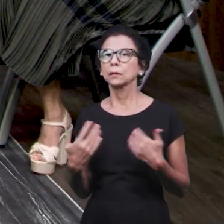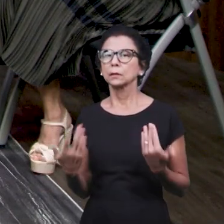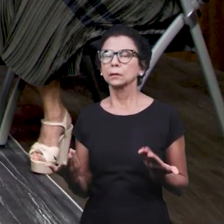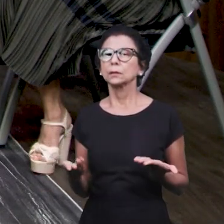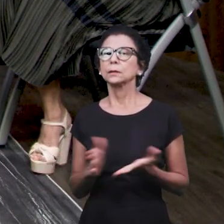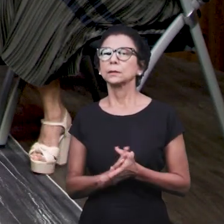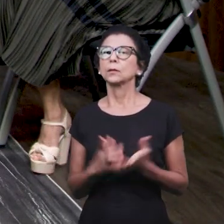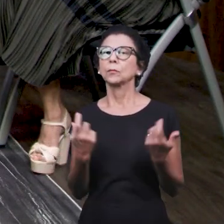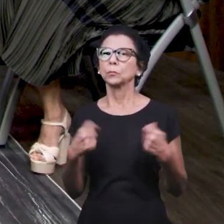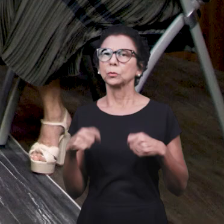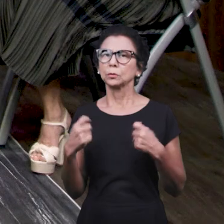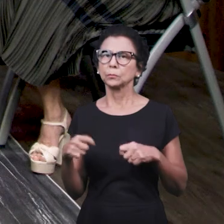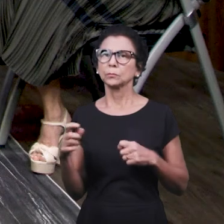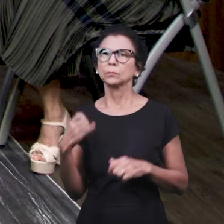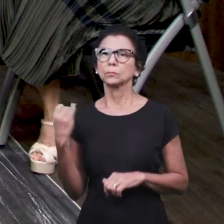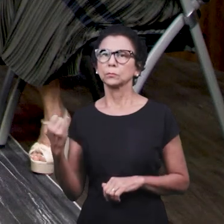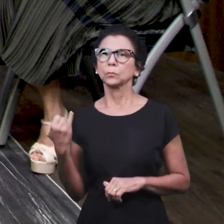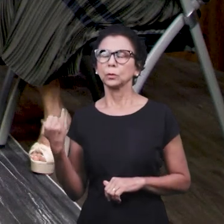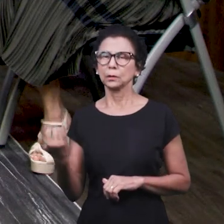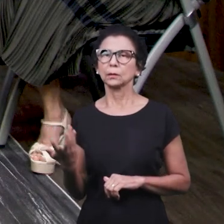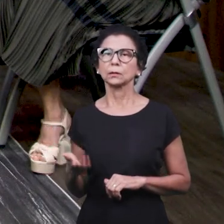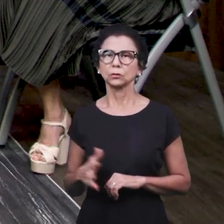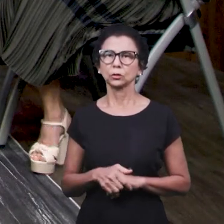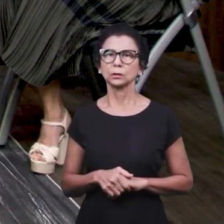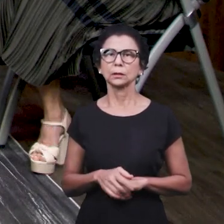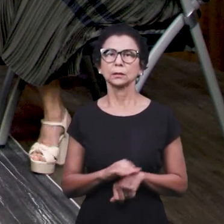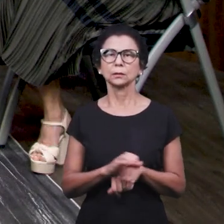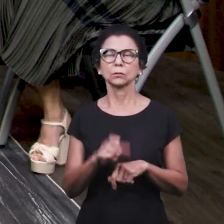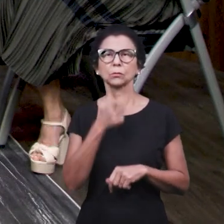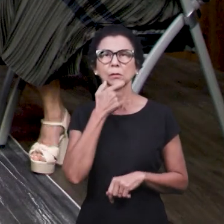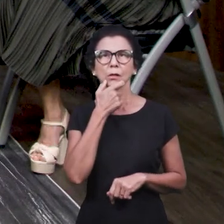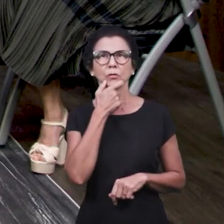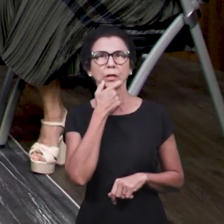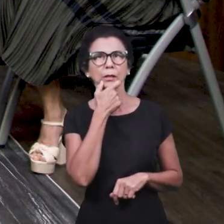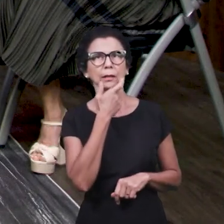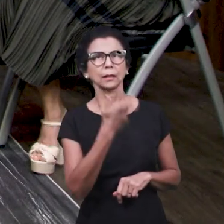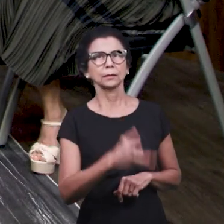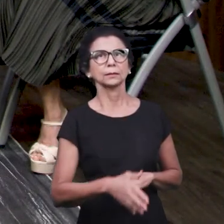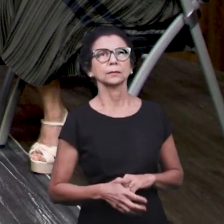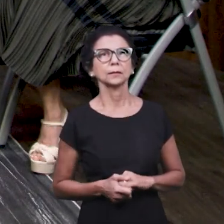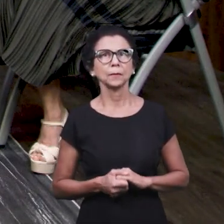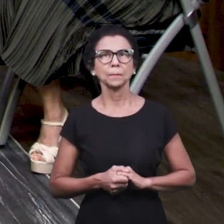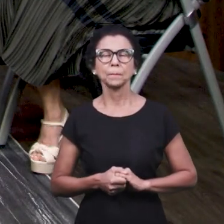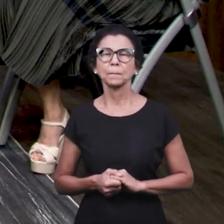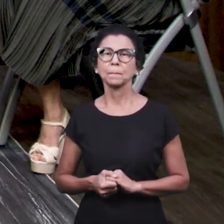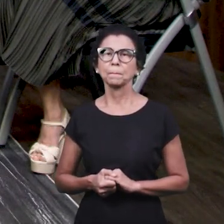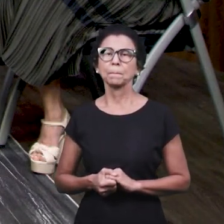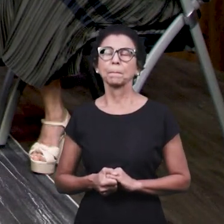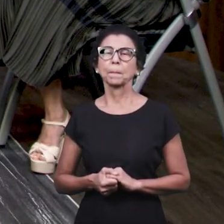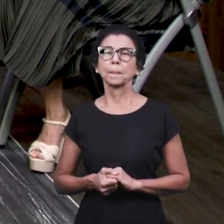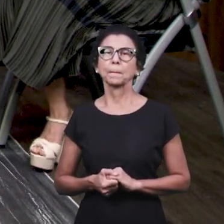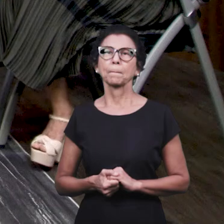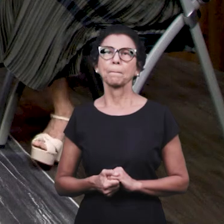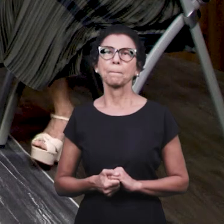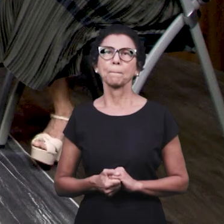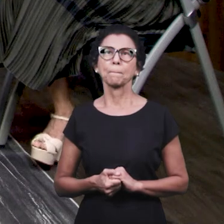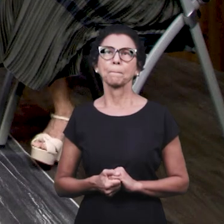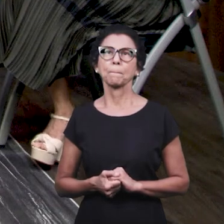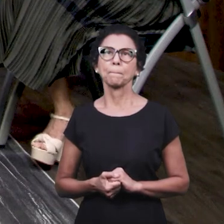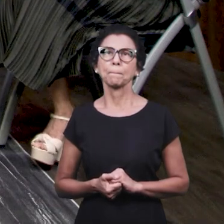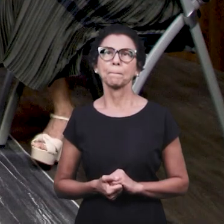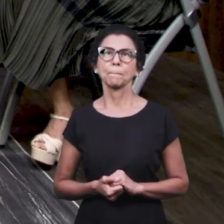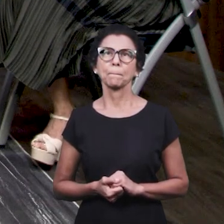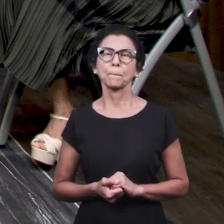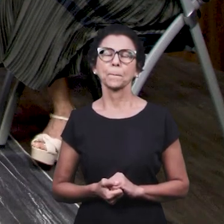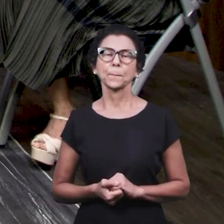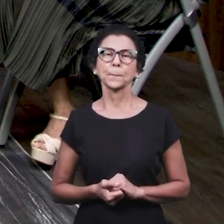Esse é um programa para rotariano, para filhos rotarianos ou não. Aliás, é mais para a comunidade do que